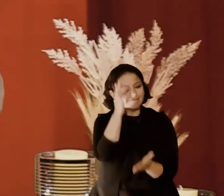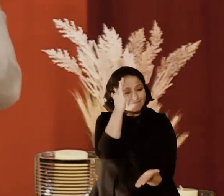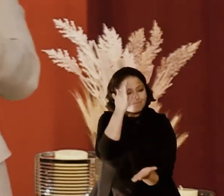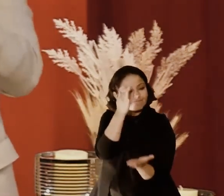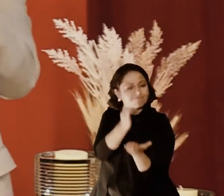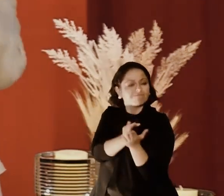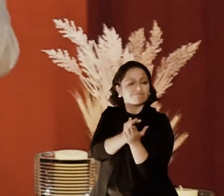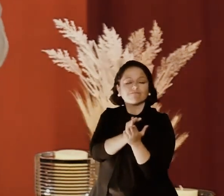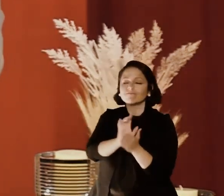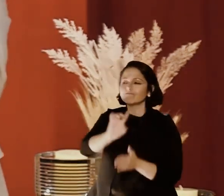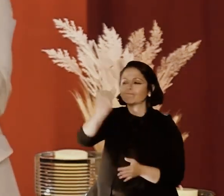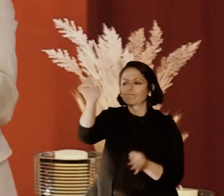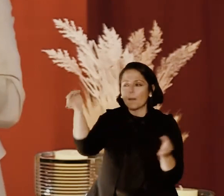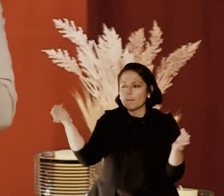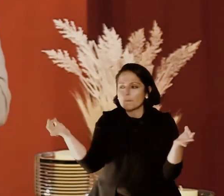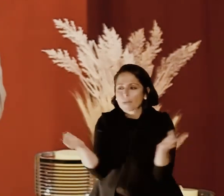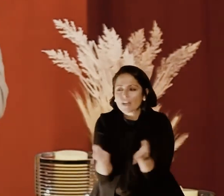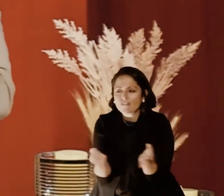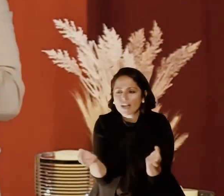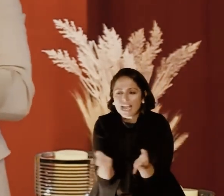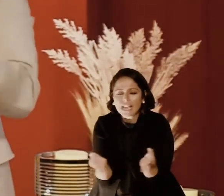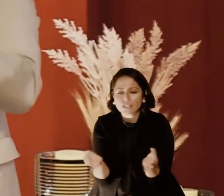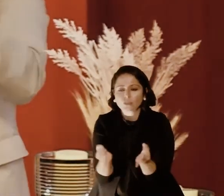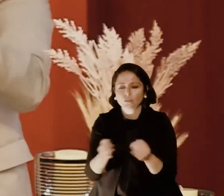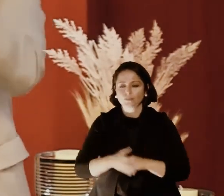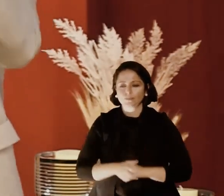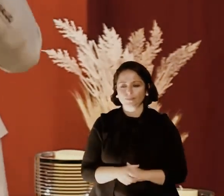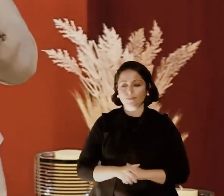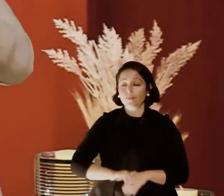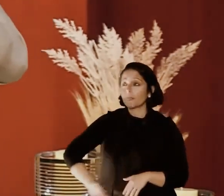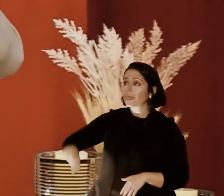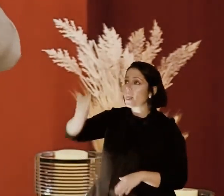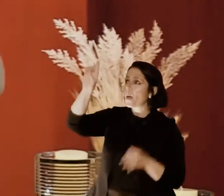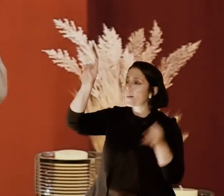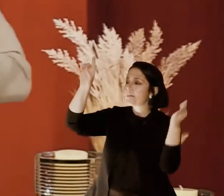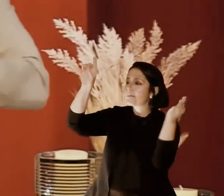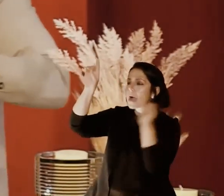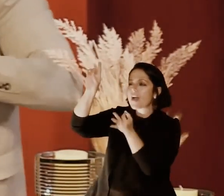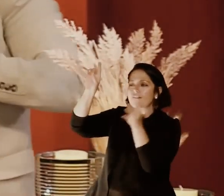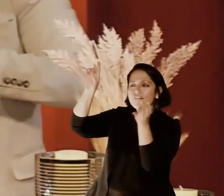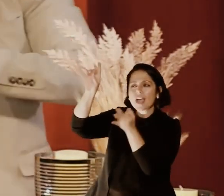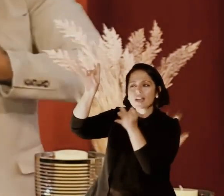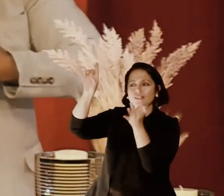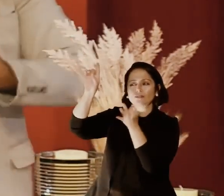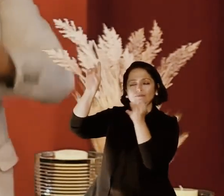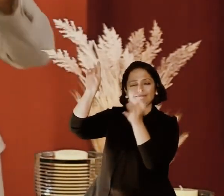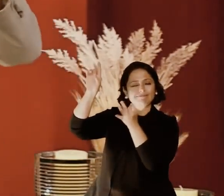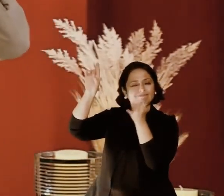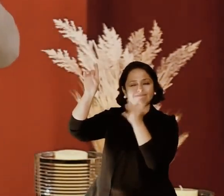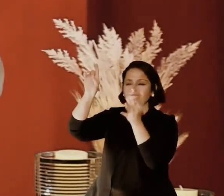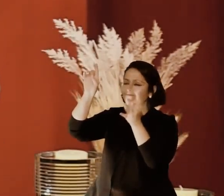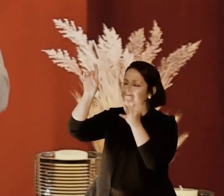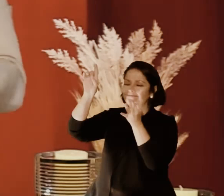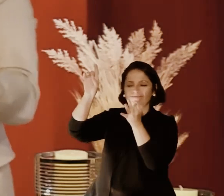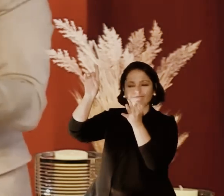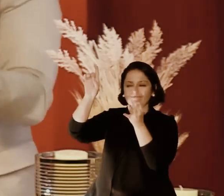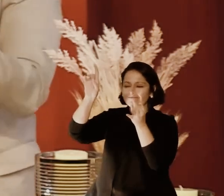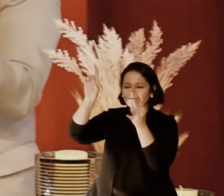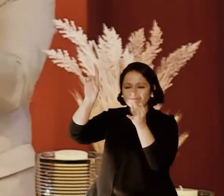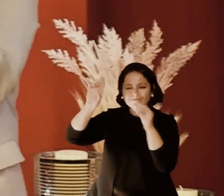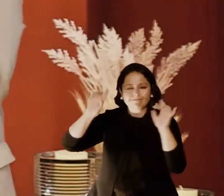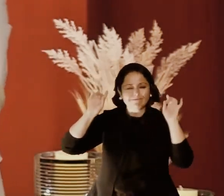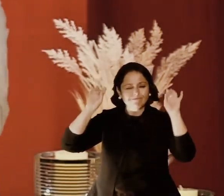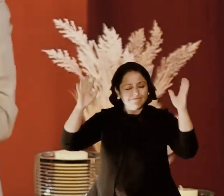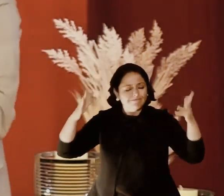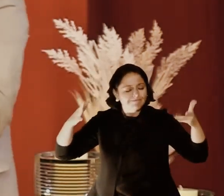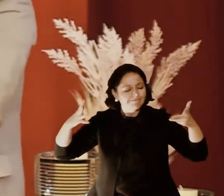Os atributos, as perfeições do Senhor são as quais demonstram que ele é de fato Deus, é divino. E